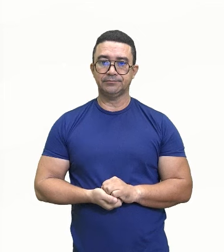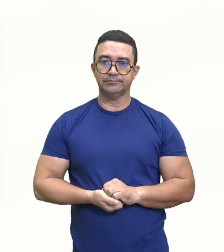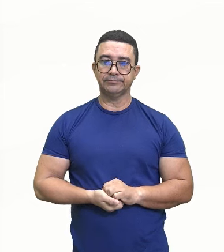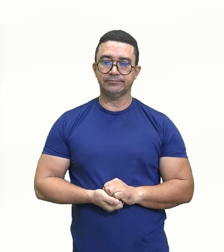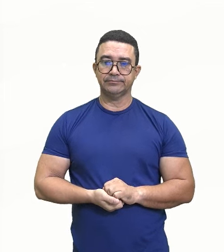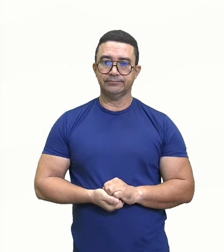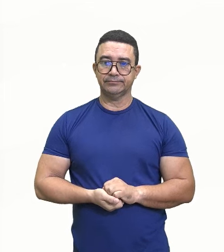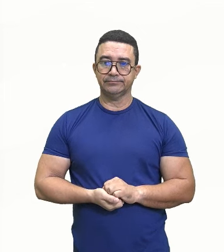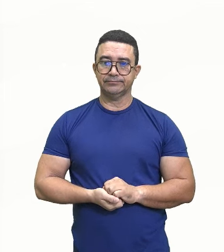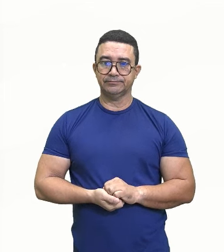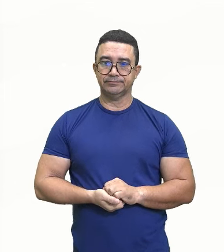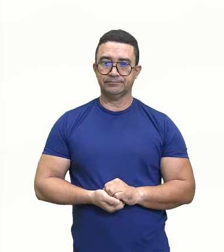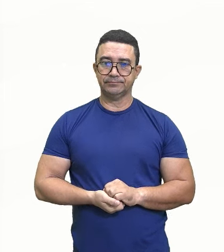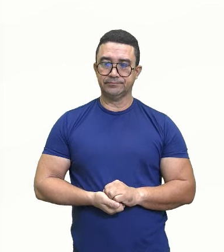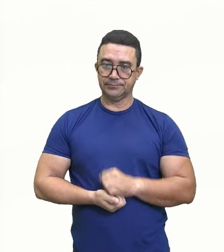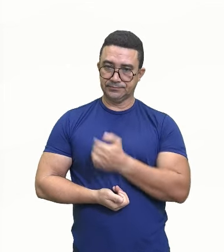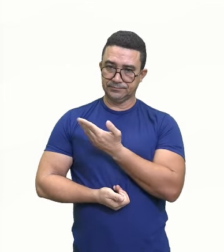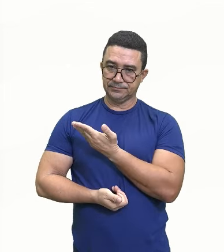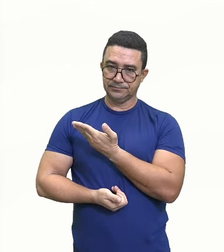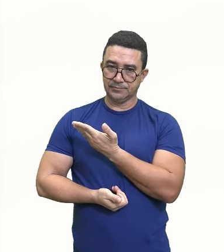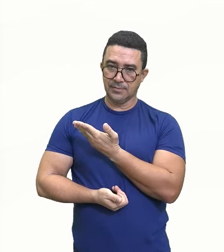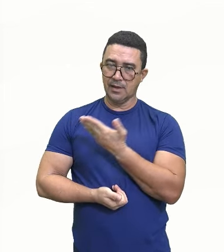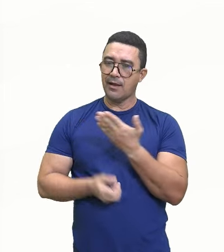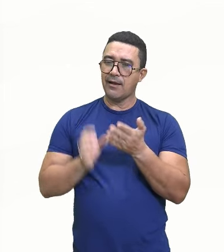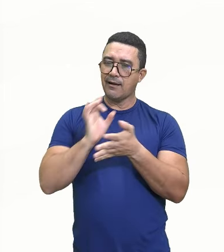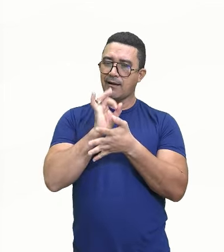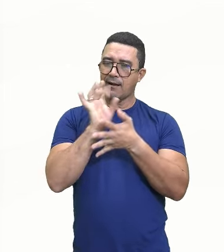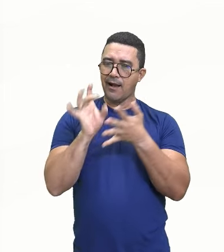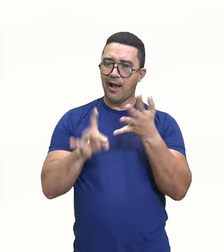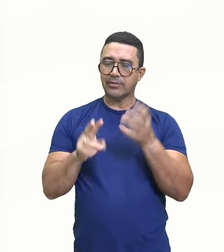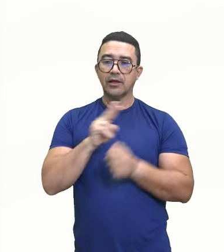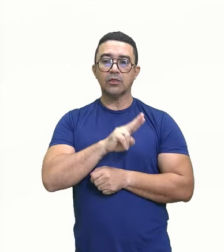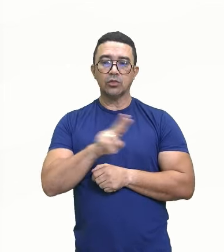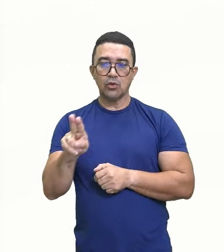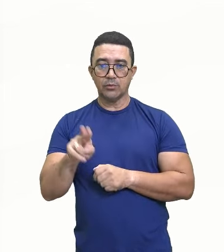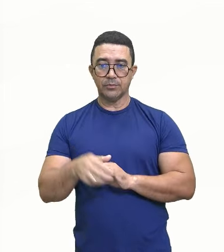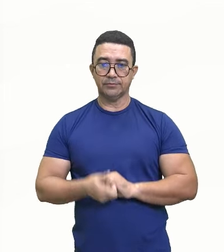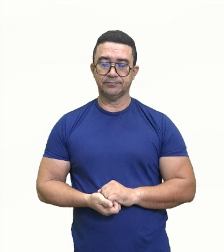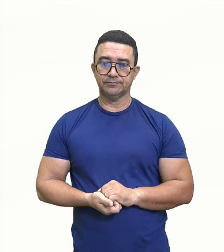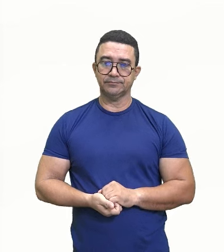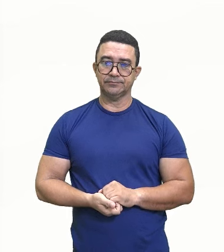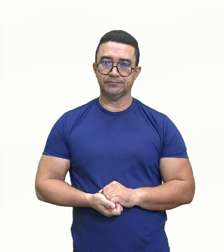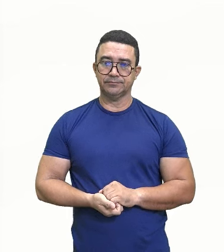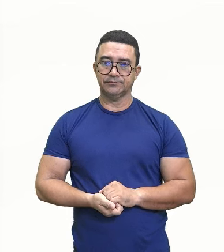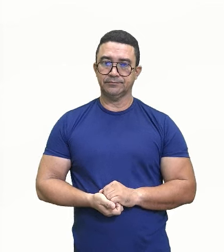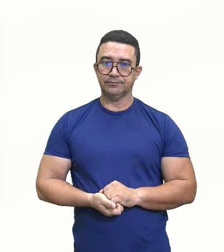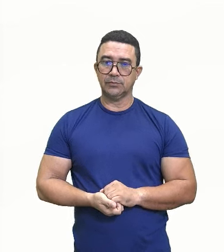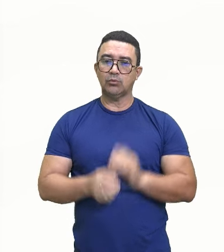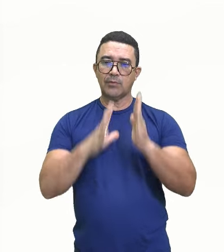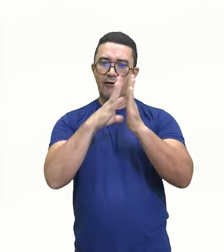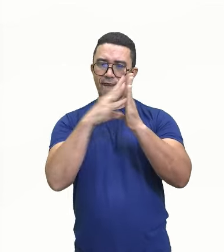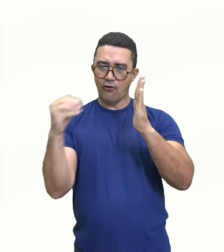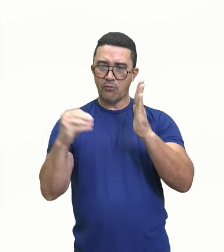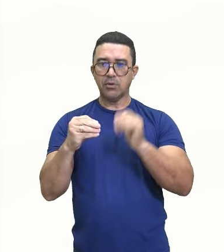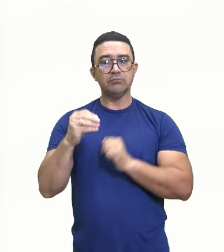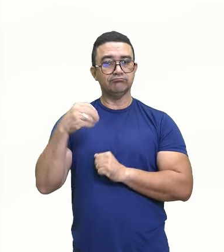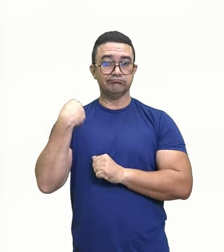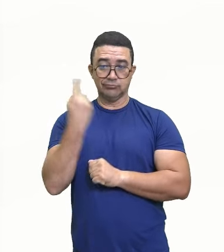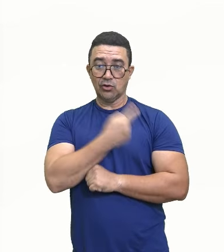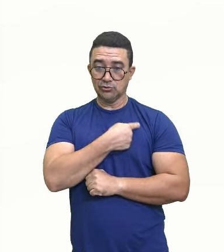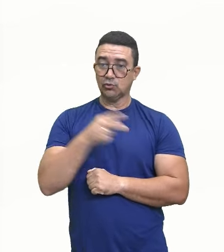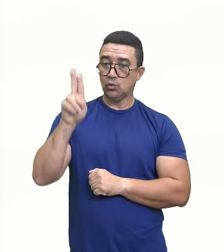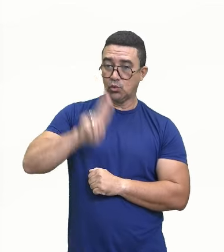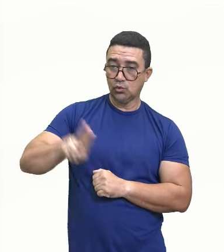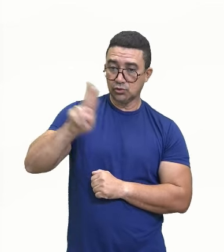a definição, tá? De cada uma dessas nomenclaturas. Essa é a expressão que nós iremos utilizar e nós